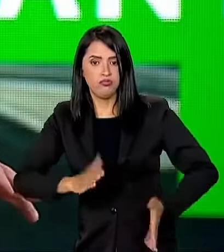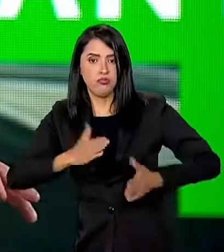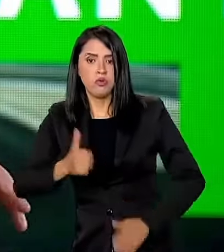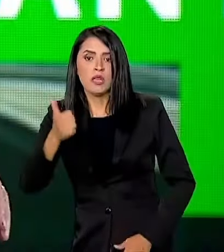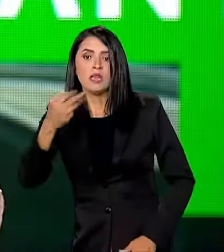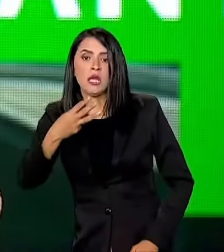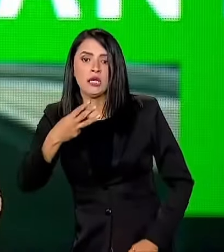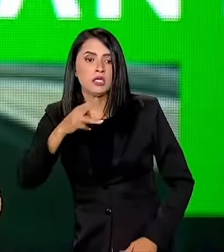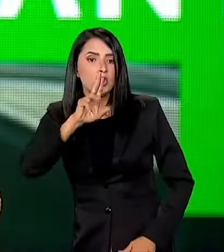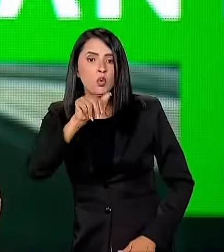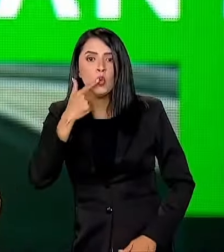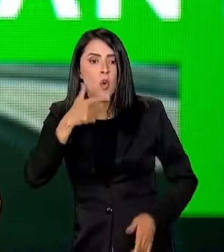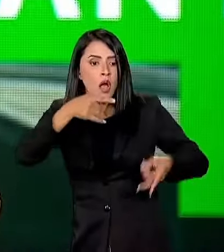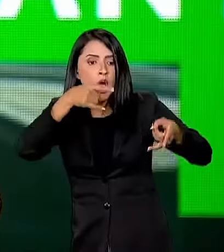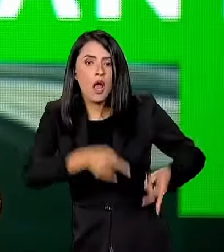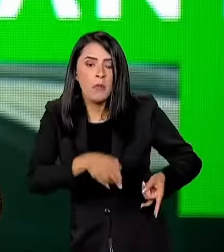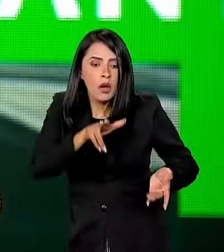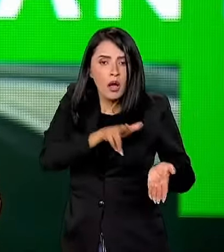Nunca dormiram numa cama.